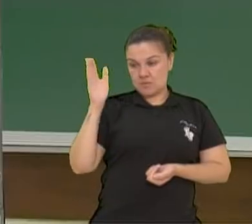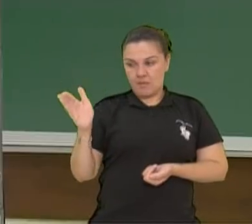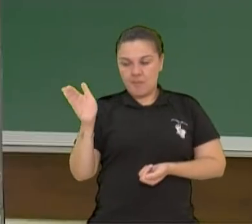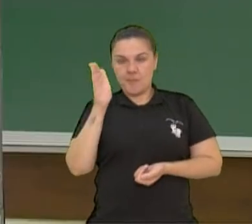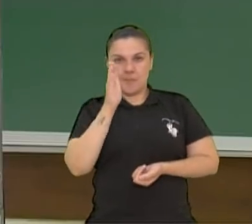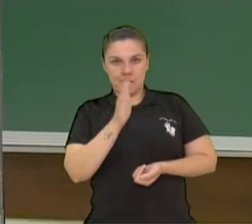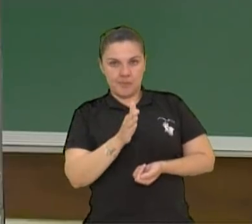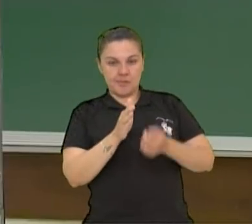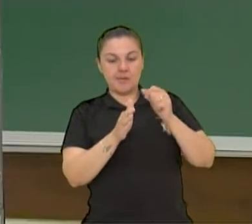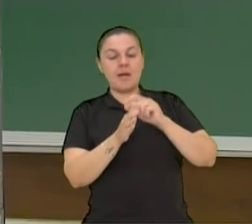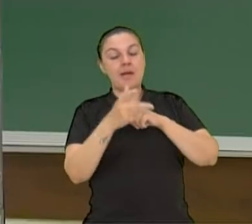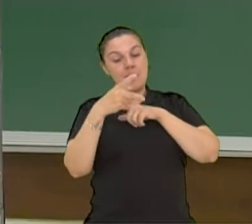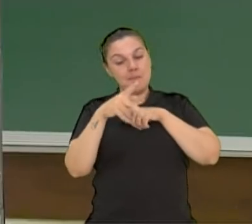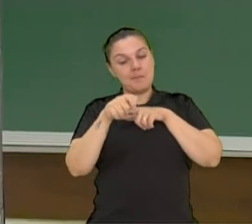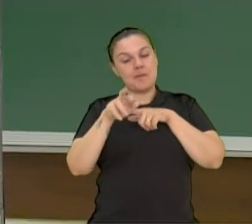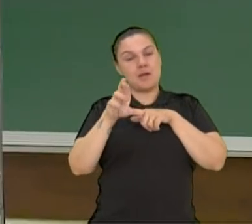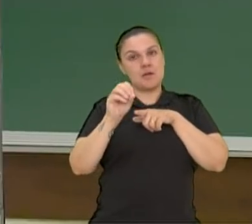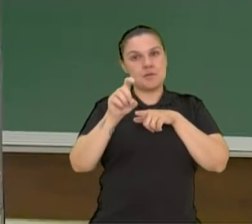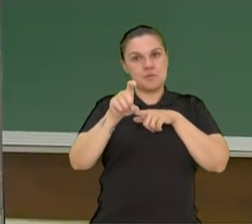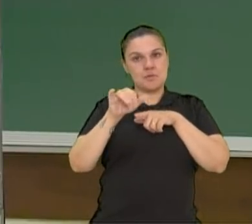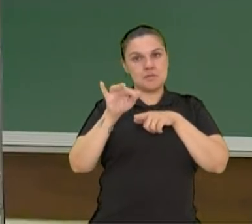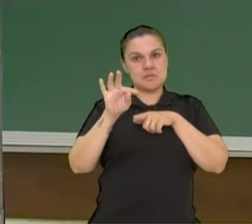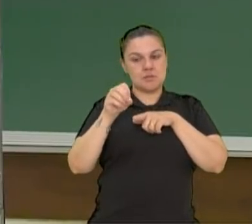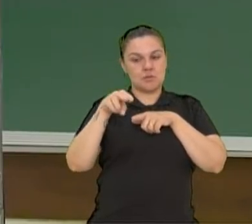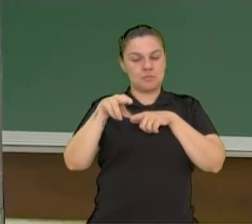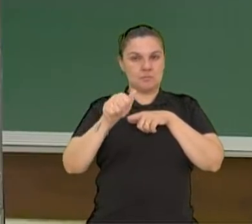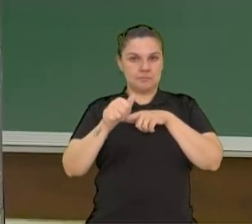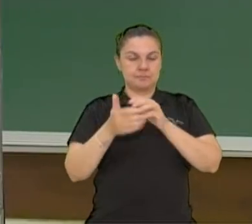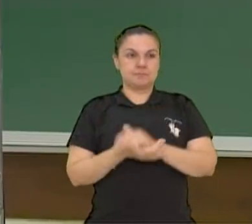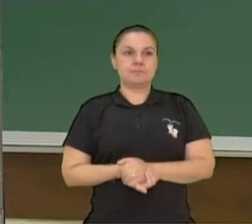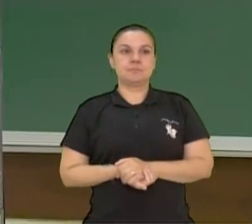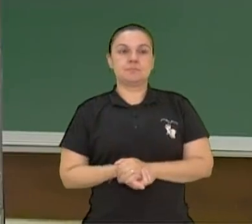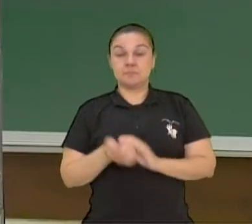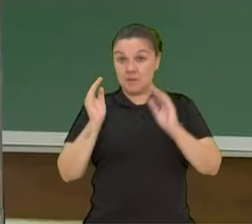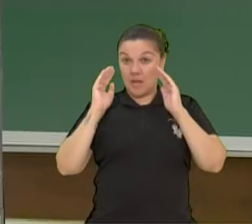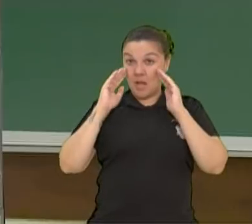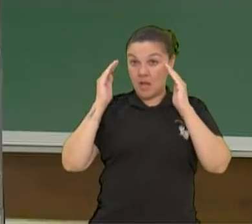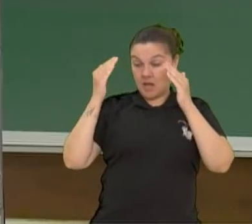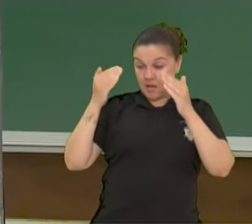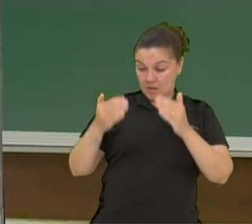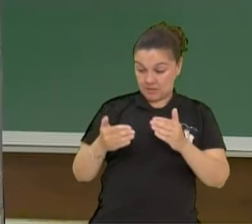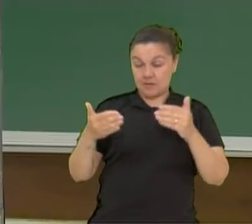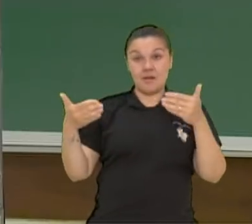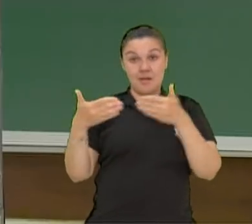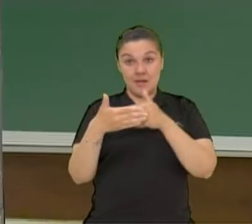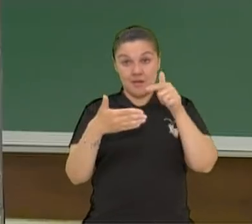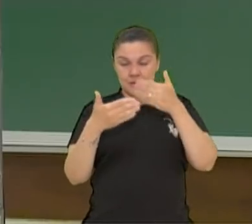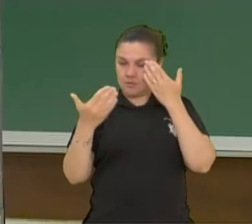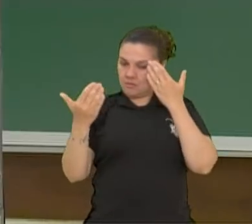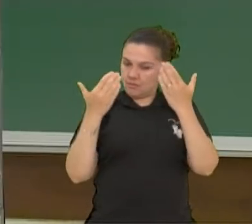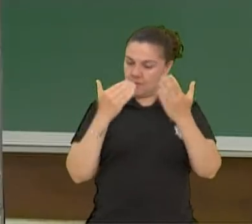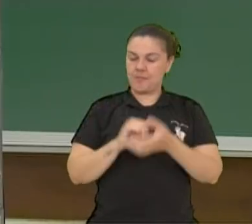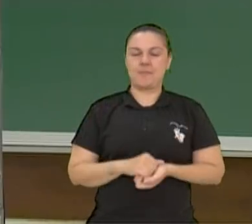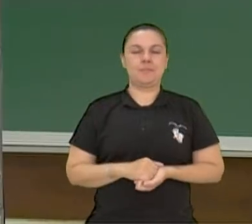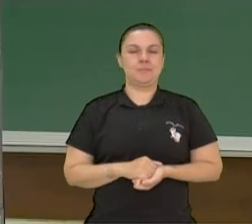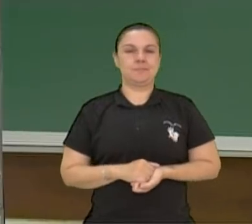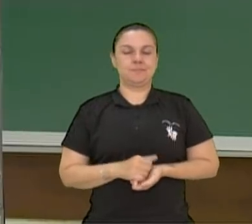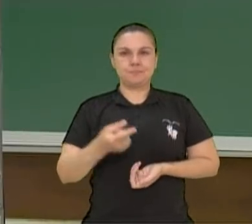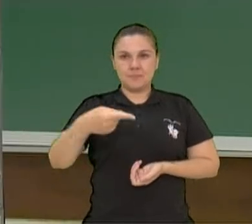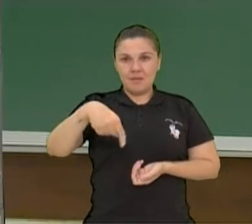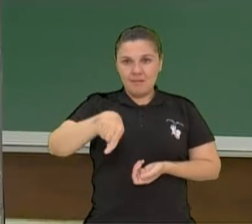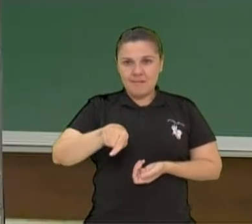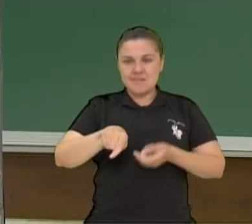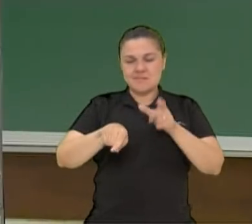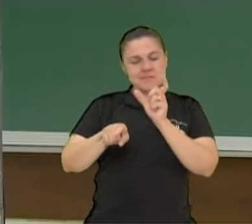penúltima, então eu tenho uma paroxítona. E no caso específico desse slide que a gente está analisando, então essas